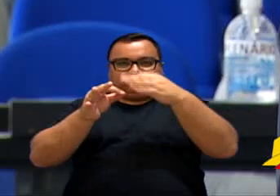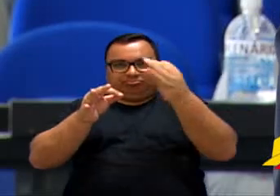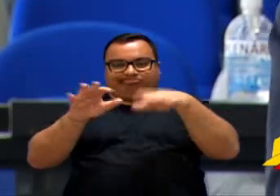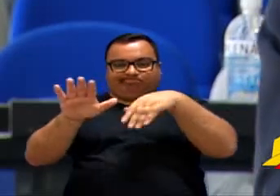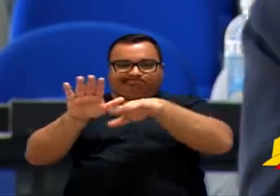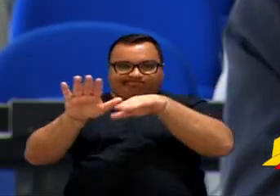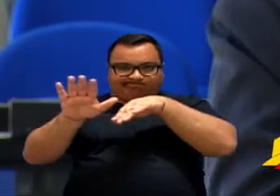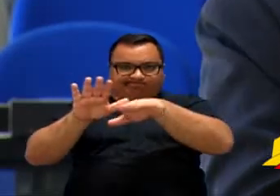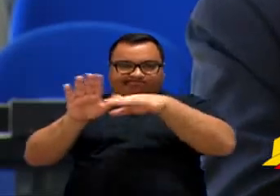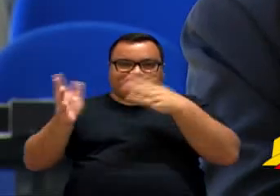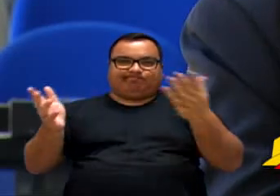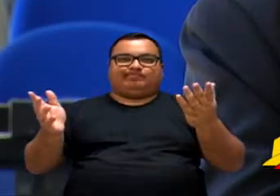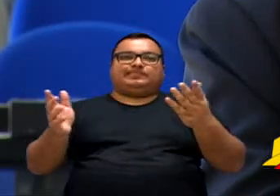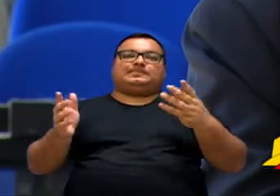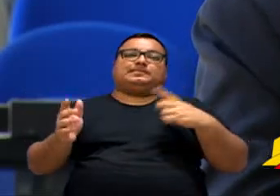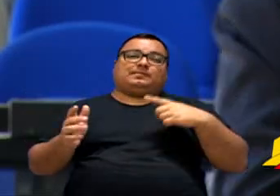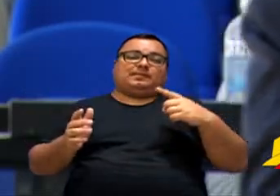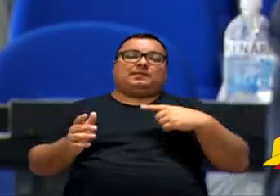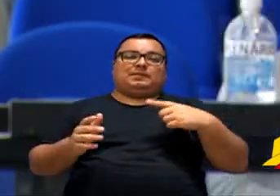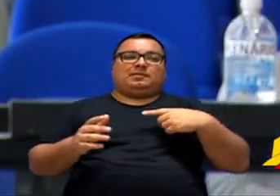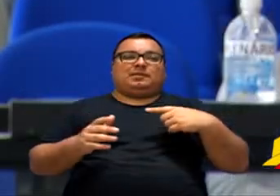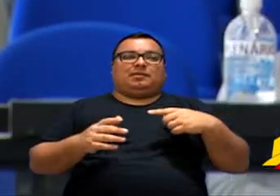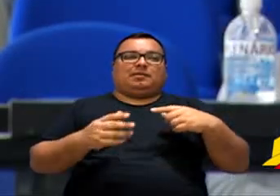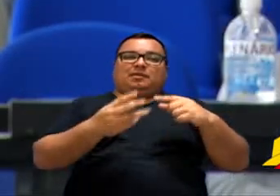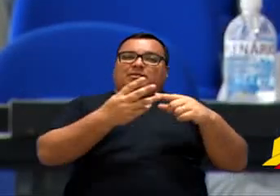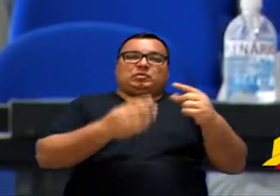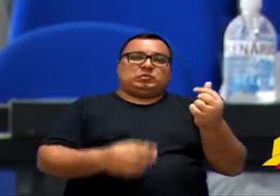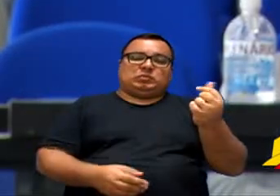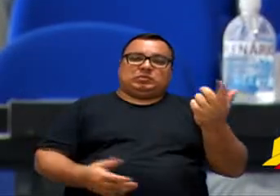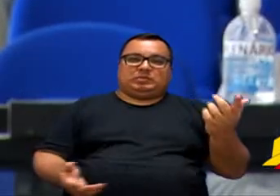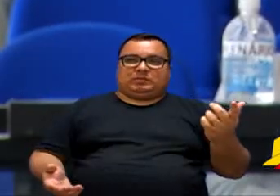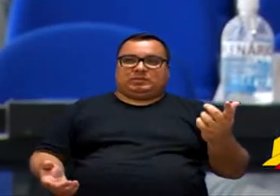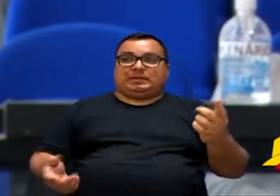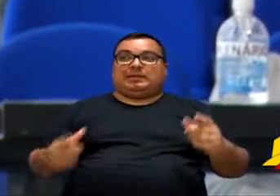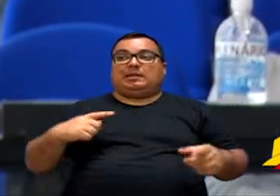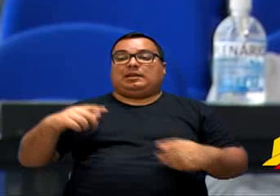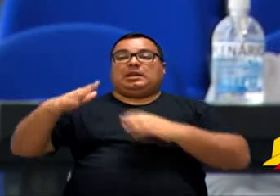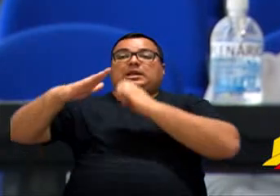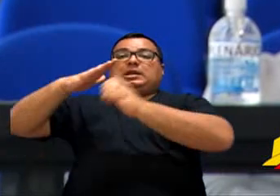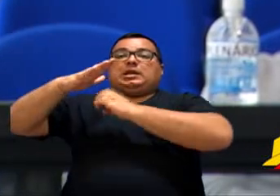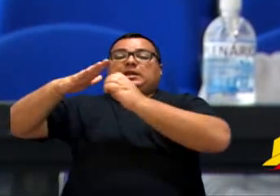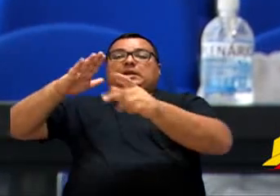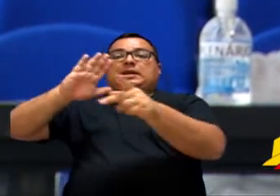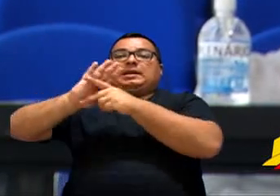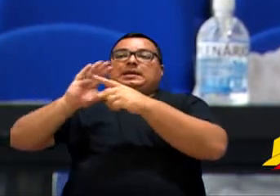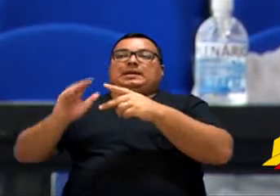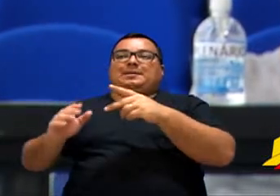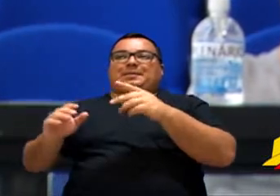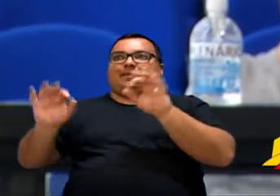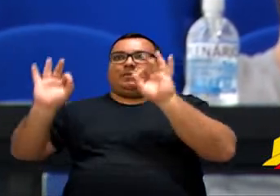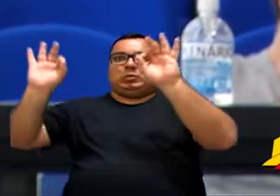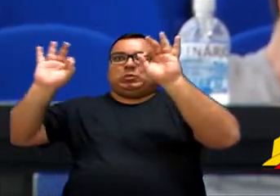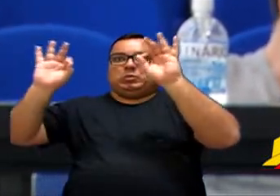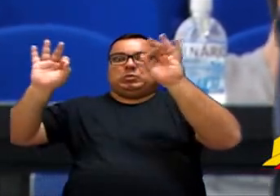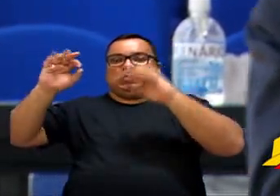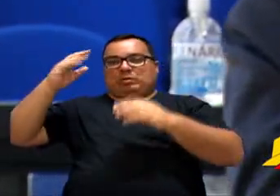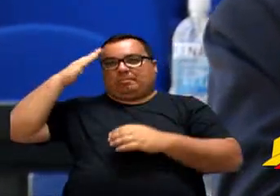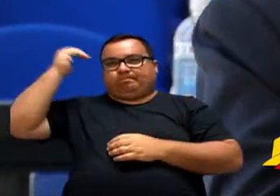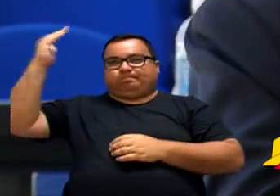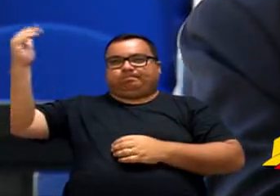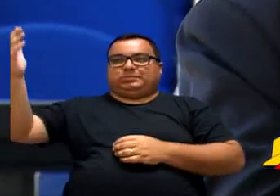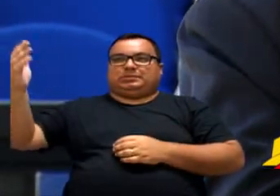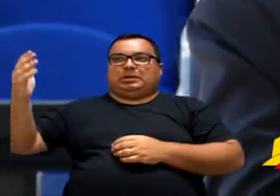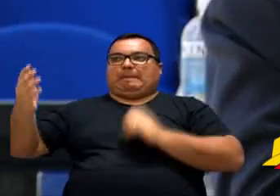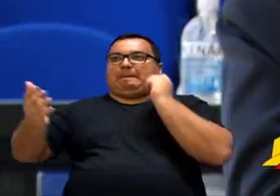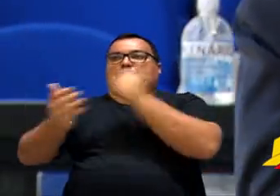Tem empresas famosas de grife, sabe, que pagam uma peça, paga mais de R$1.000. É. E para a